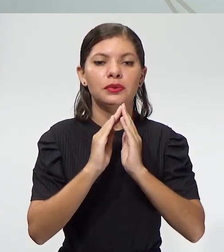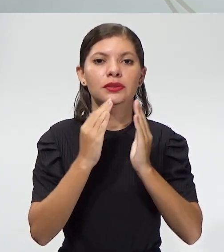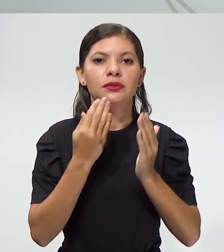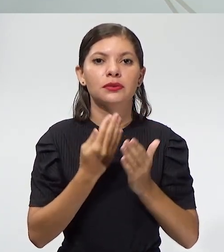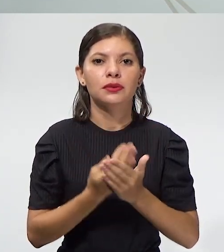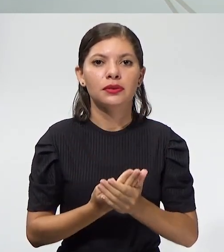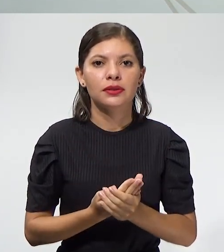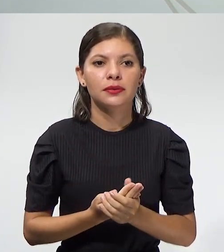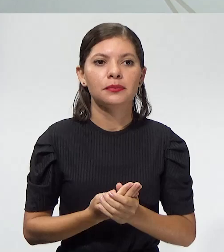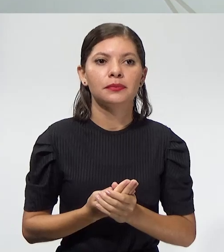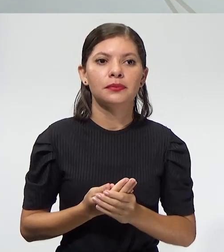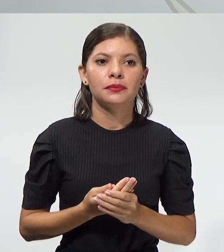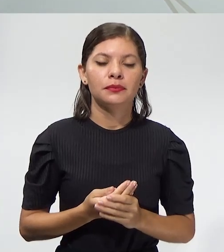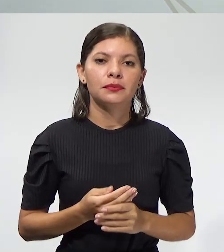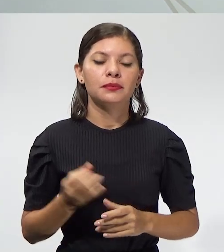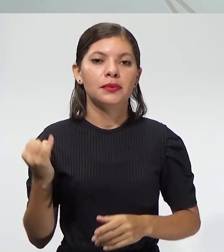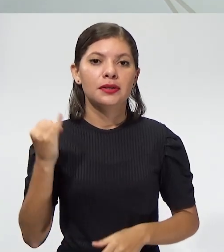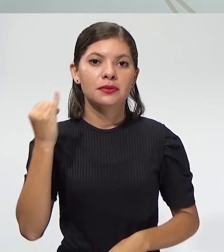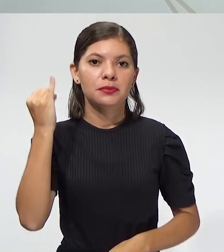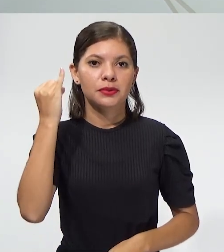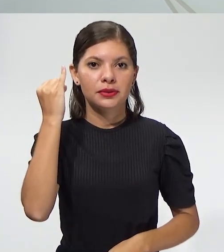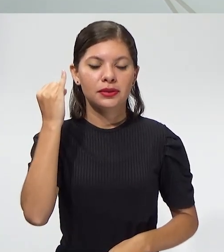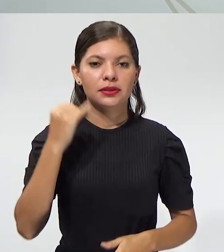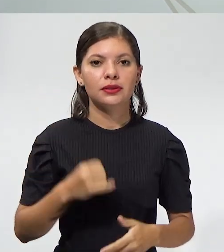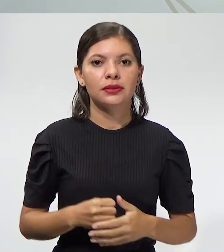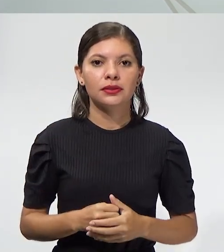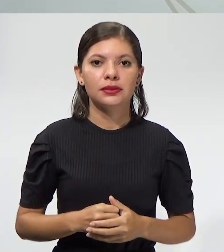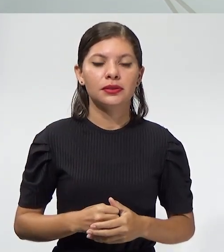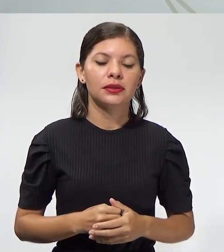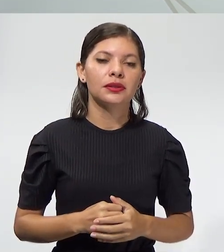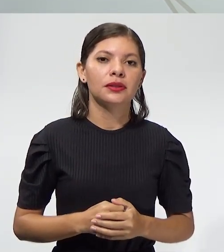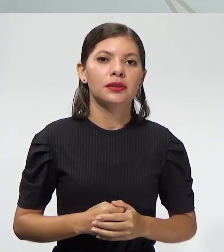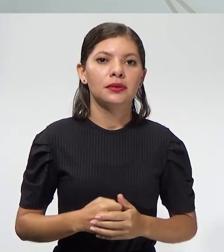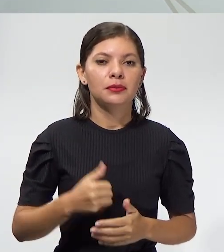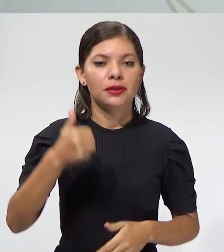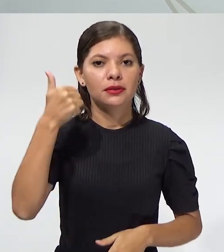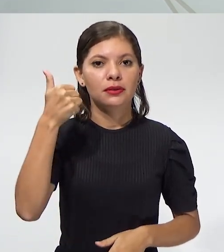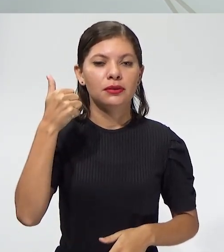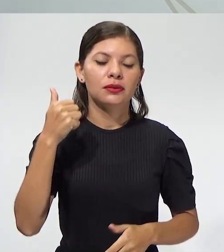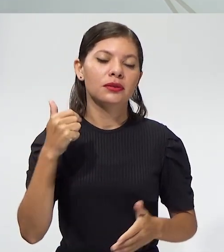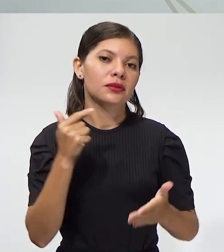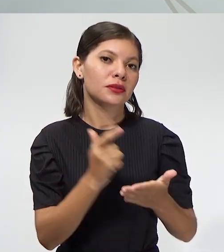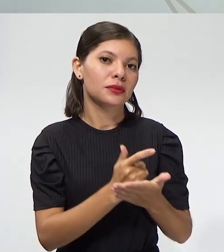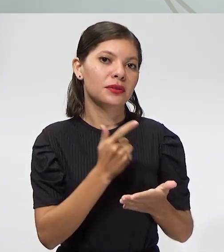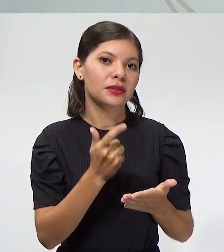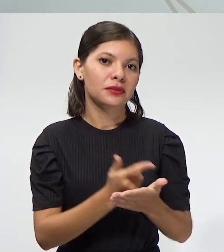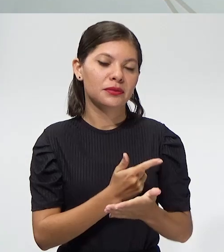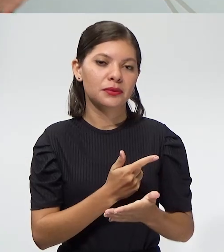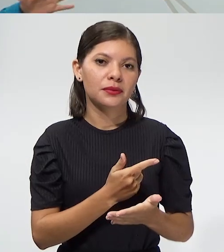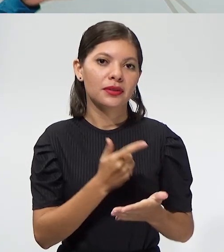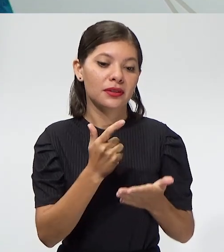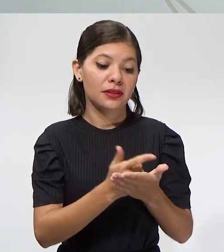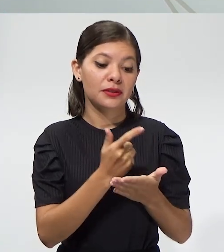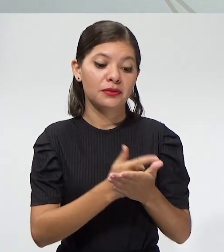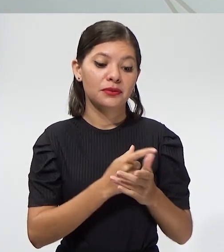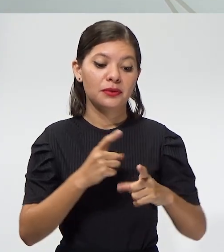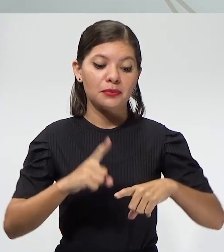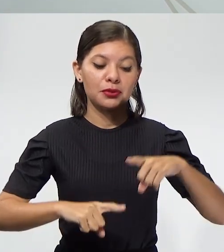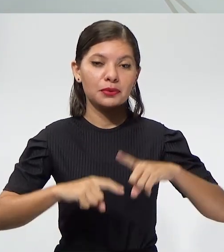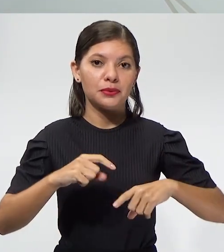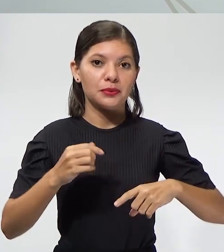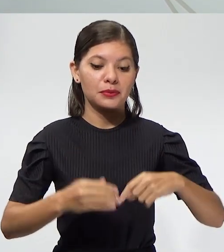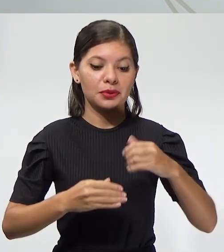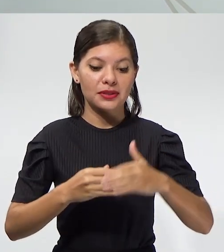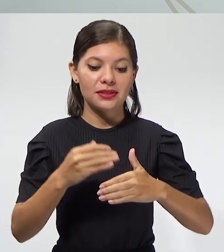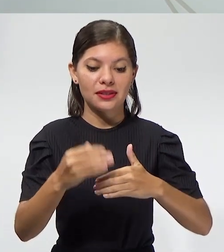mais importante e enriquecedor do que o próprio livro, ainda que o livro seja importante. Mas o livro é o produto e o processo é tudo isso que a gente vai